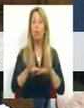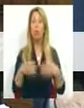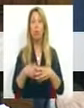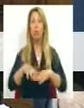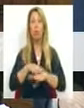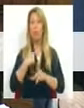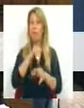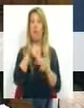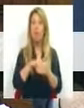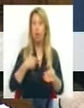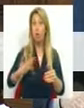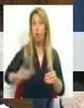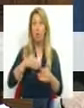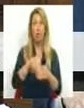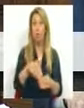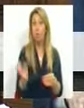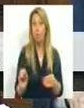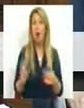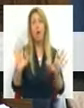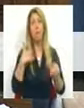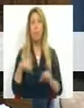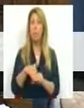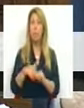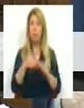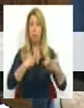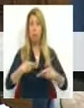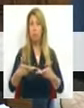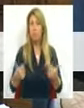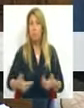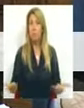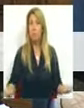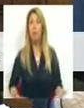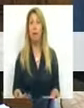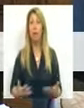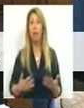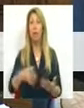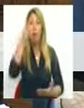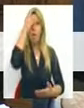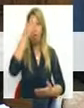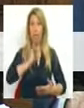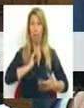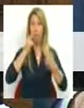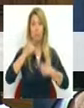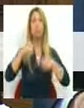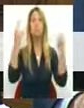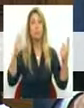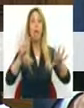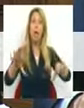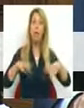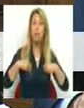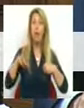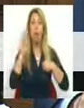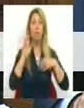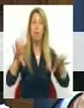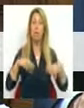voto, mas nas quais participei e fui bem recebido e onde as minhas opiniões eram expressas e acolhidas e ouvidas.